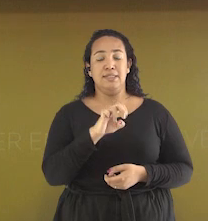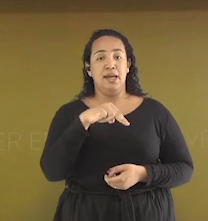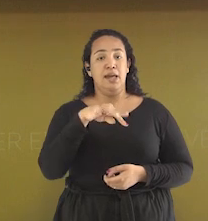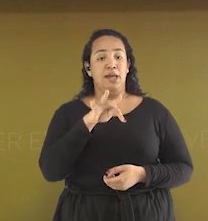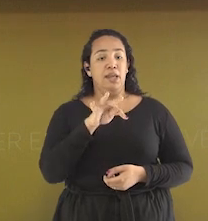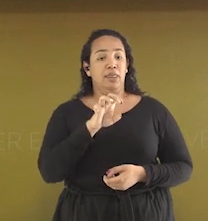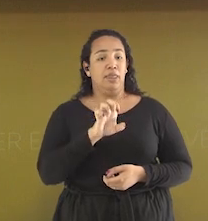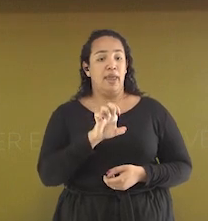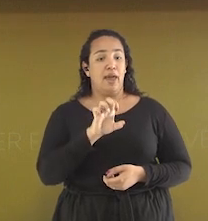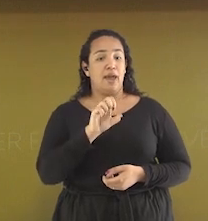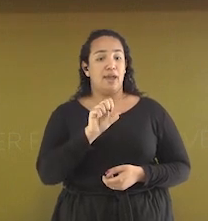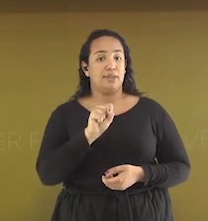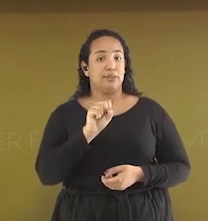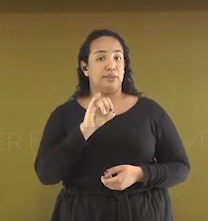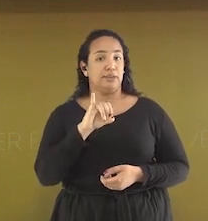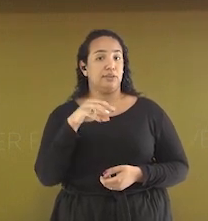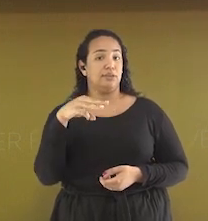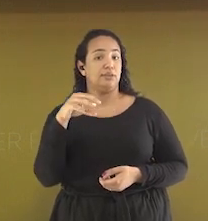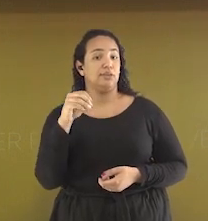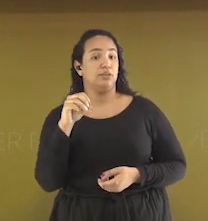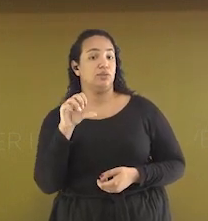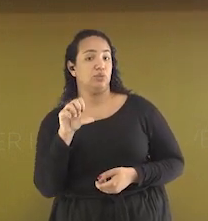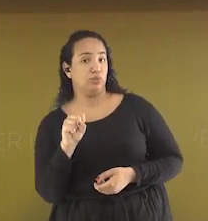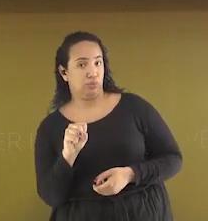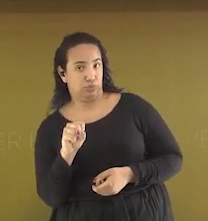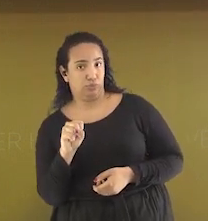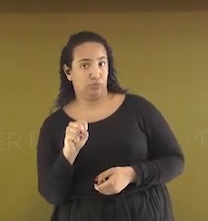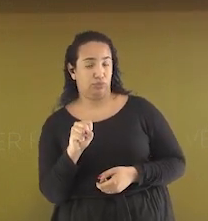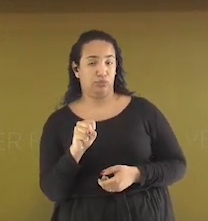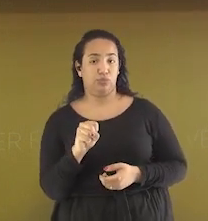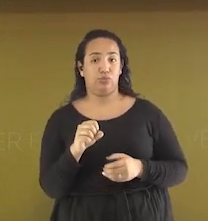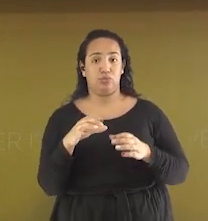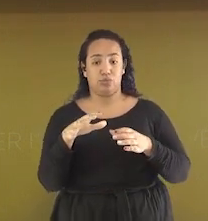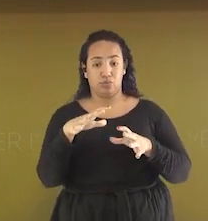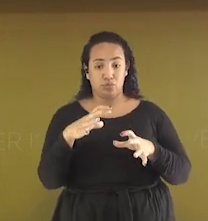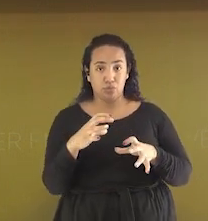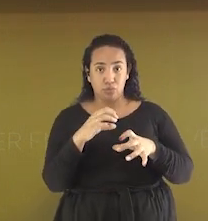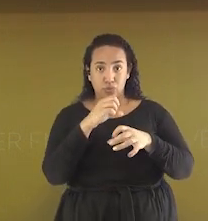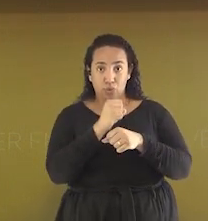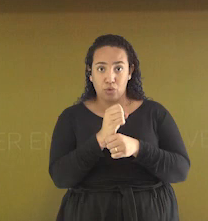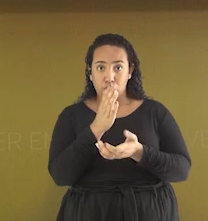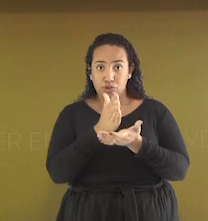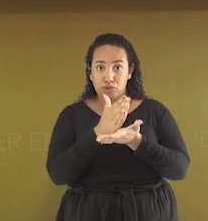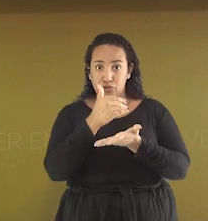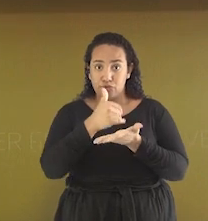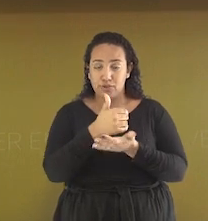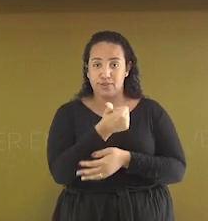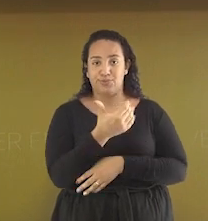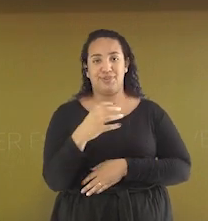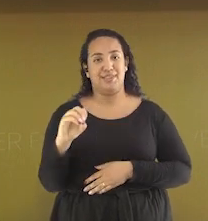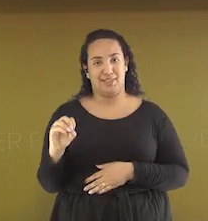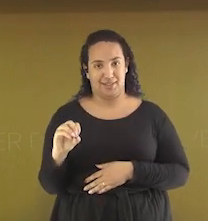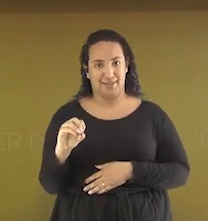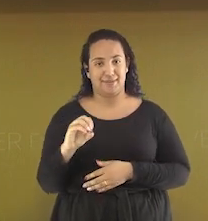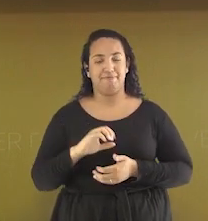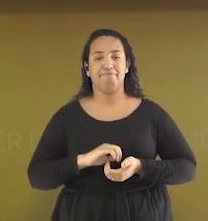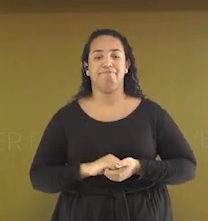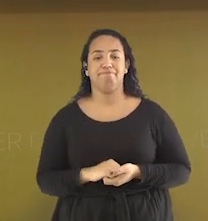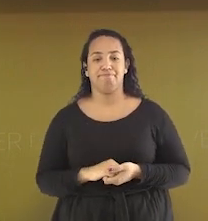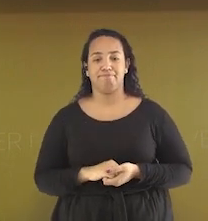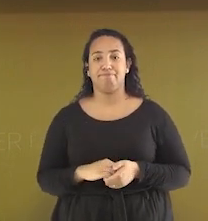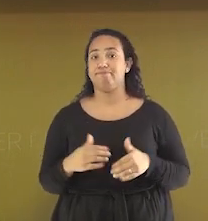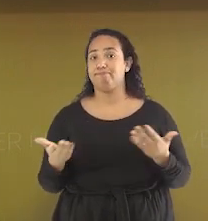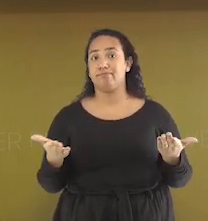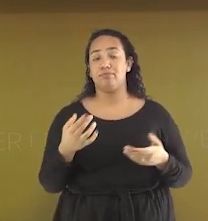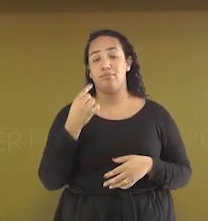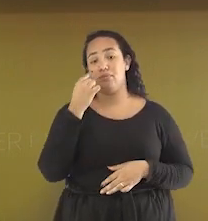os centésimos, ele corresponde a uma parte de um todo dividido em 100 partes iguais. Então, veja,